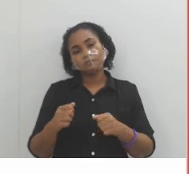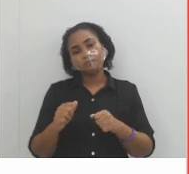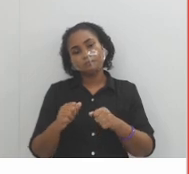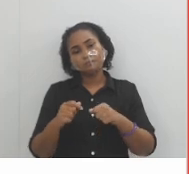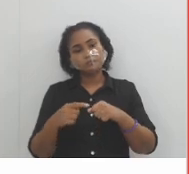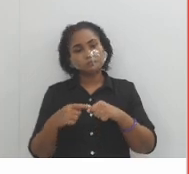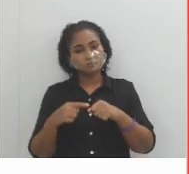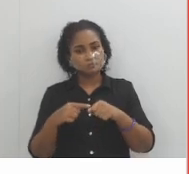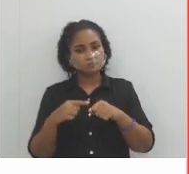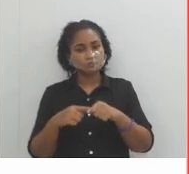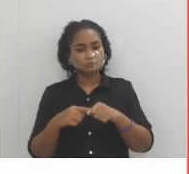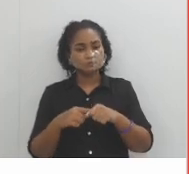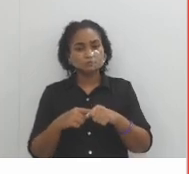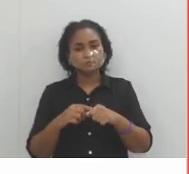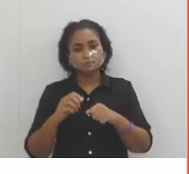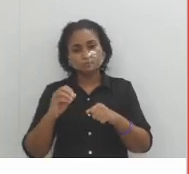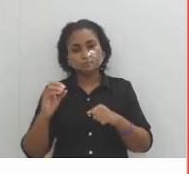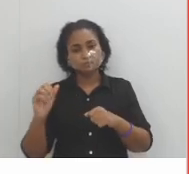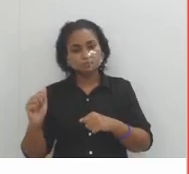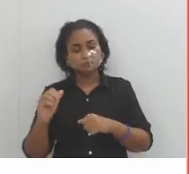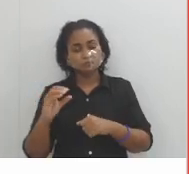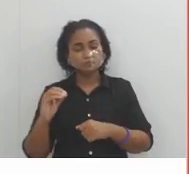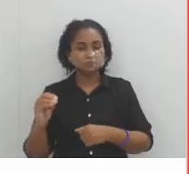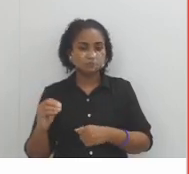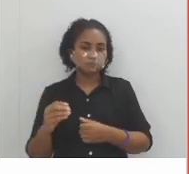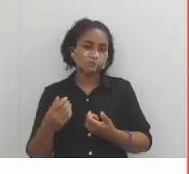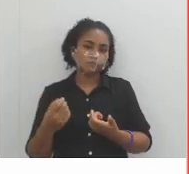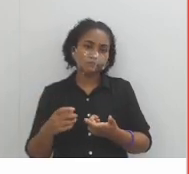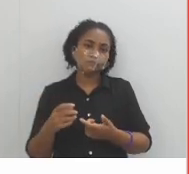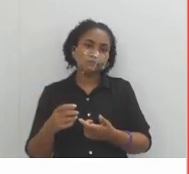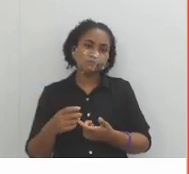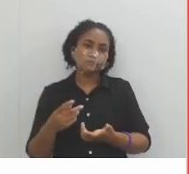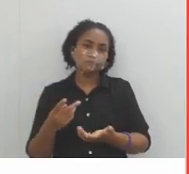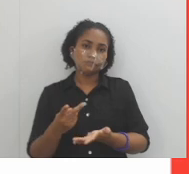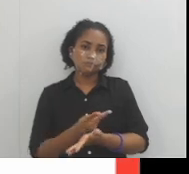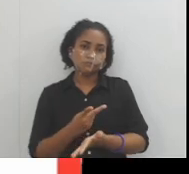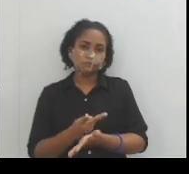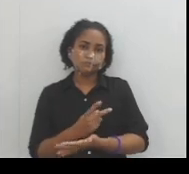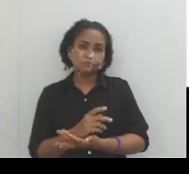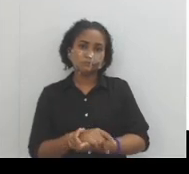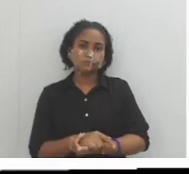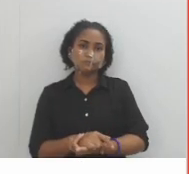certo? E não a preposição. Então, a regência não foi considerada.